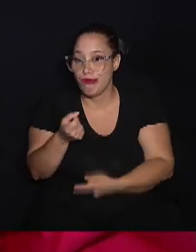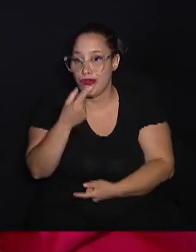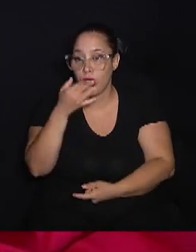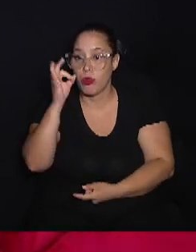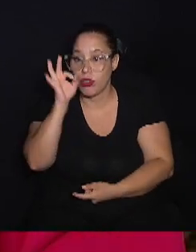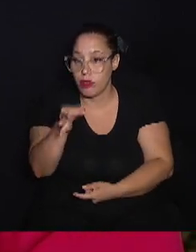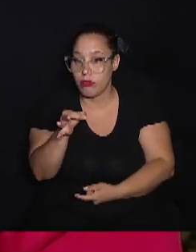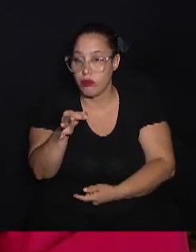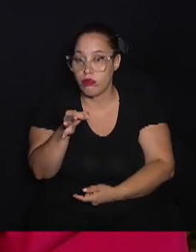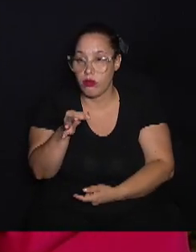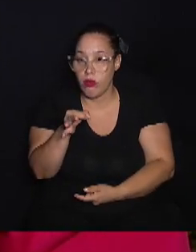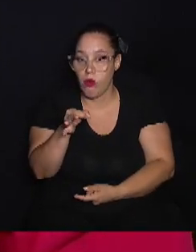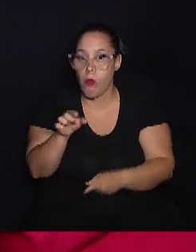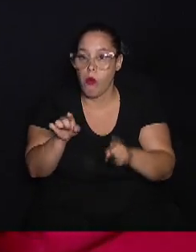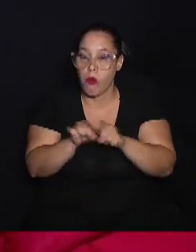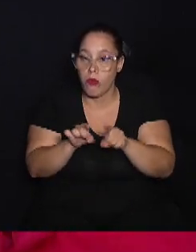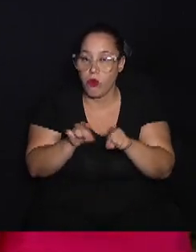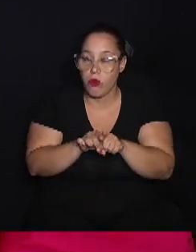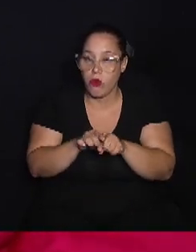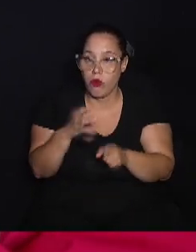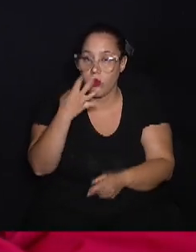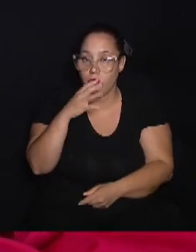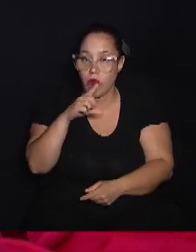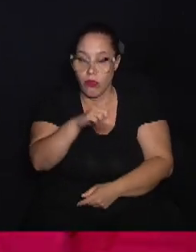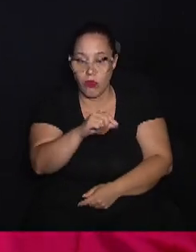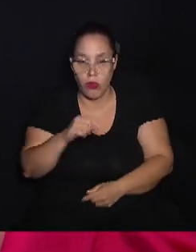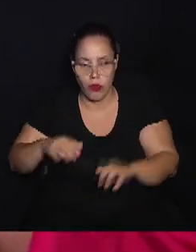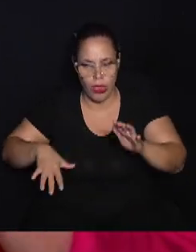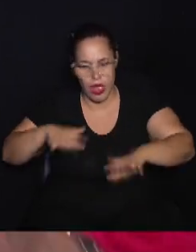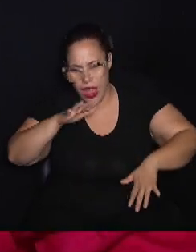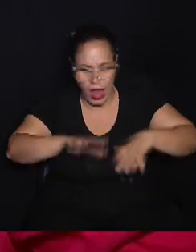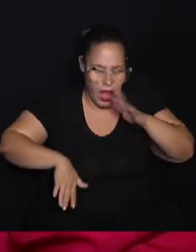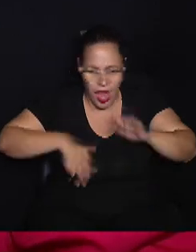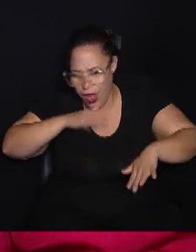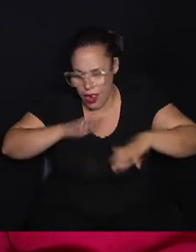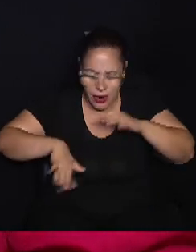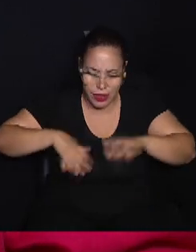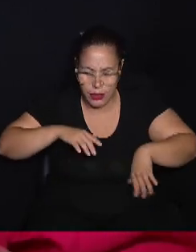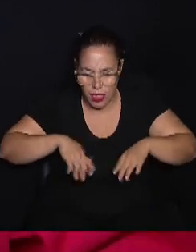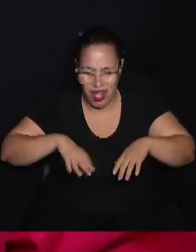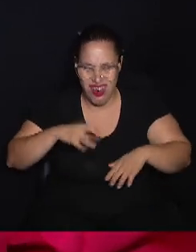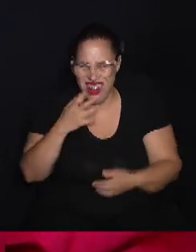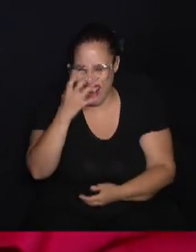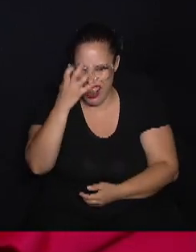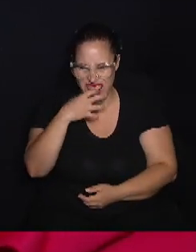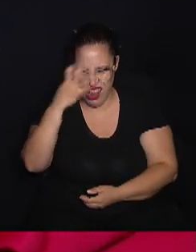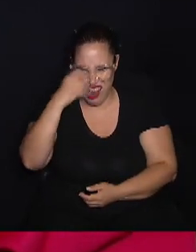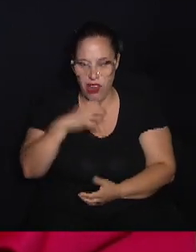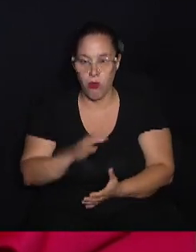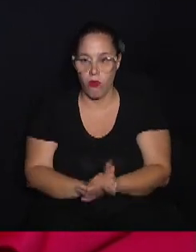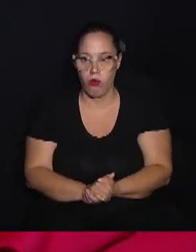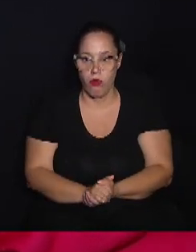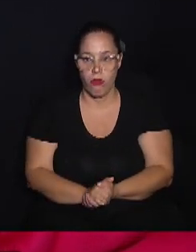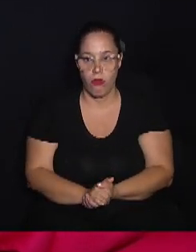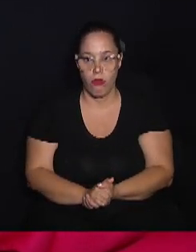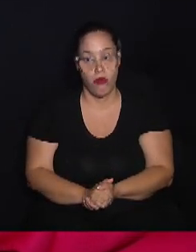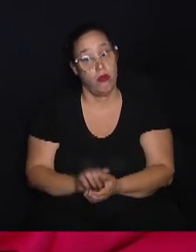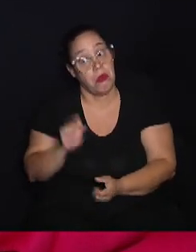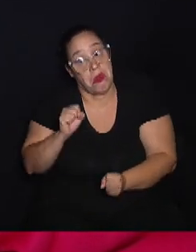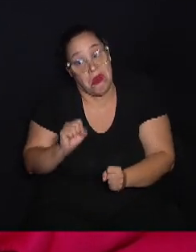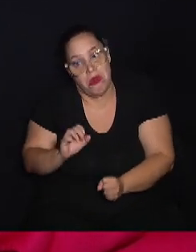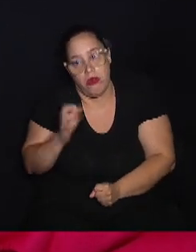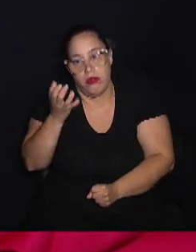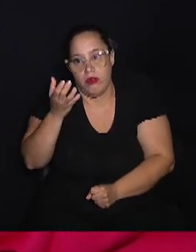comprimido também tem aqueles cachorrinhos que saem correndo ou Que Ficam bravos tudo isso pode acontecer E aí o